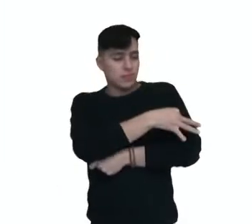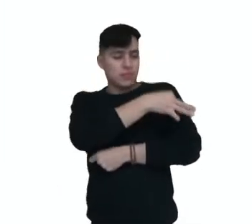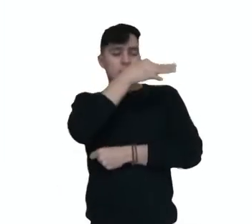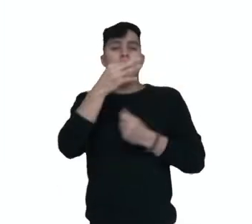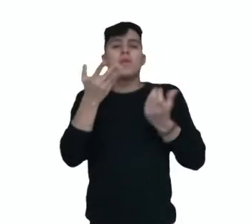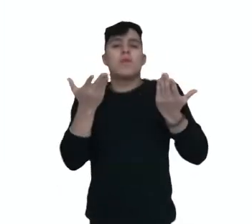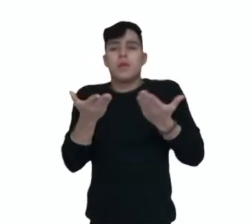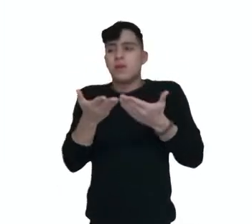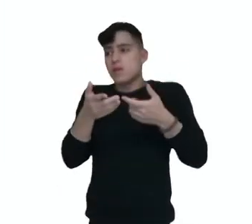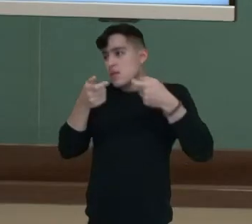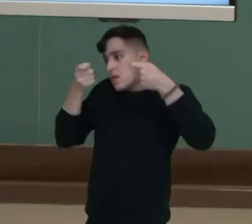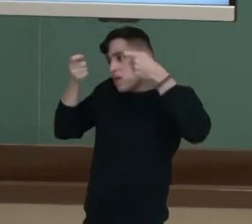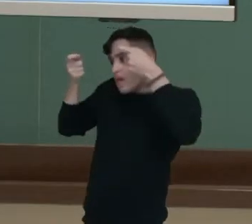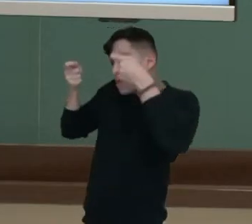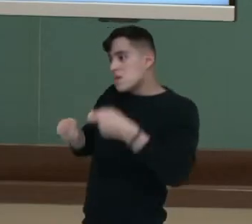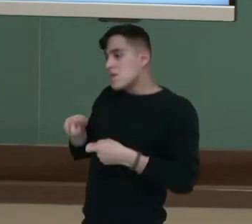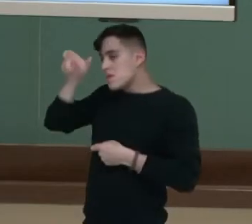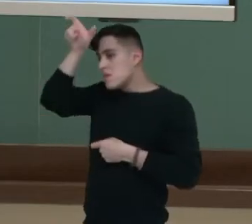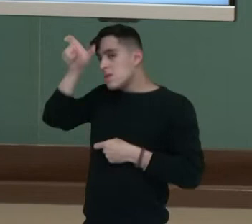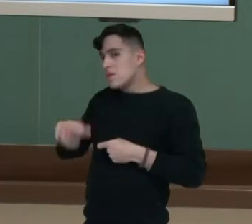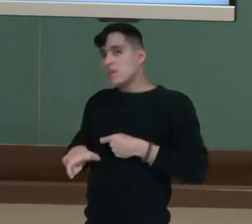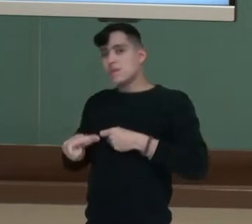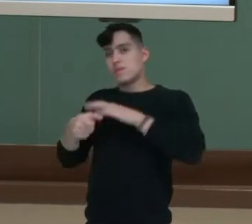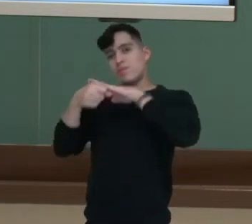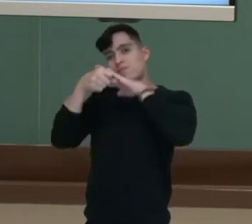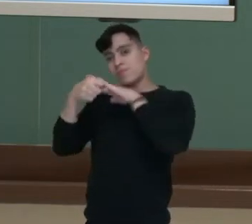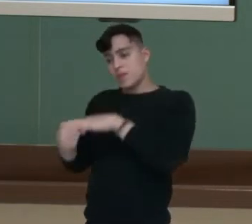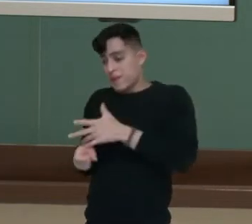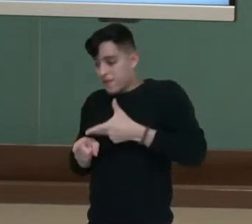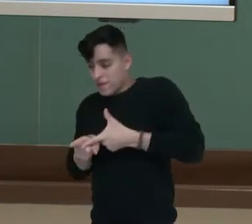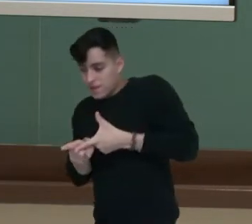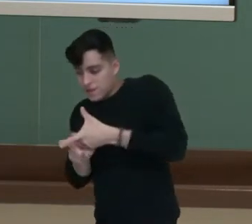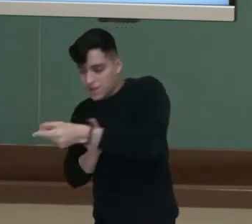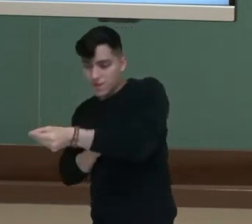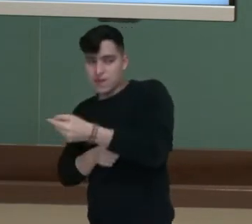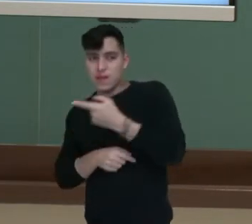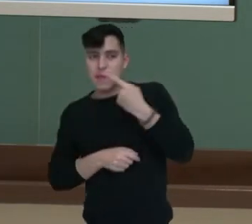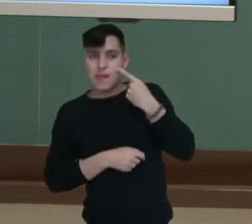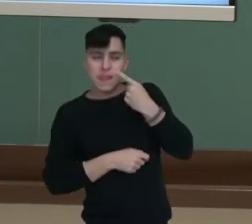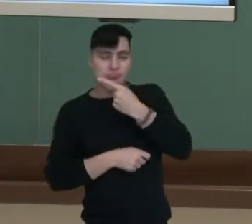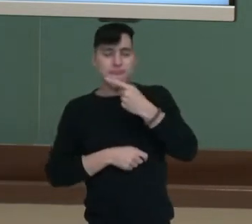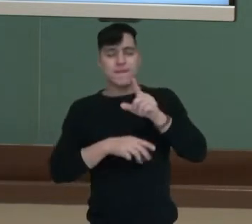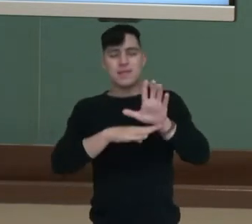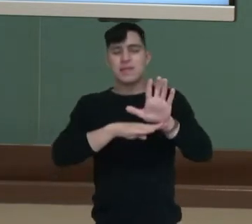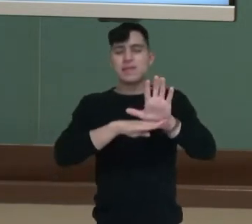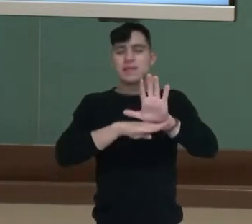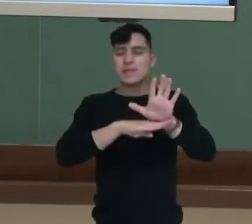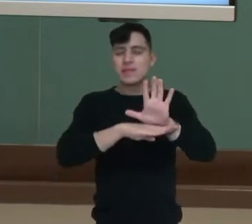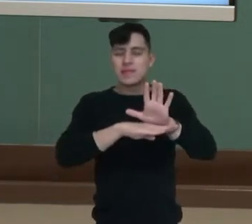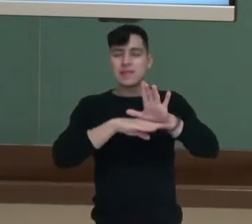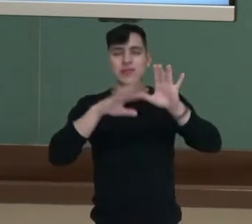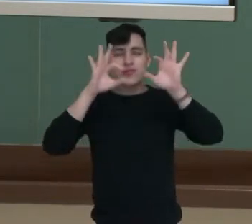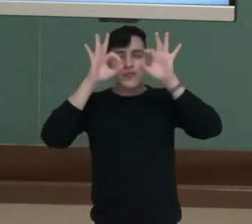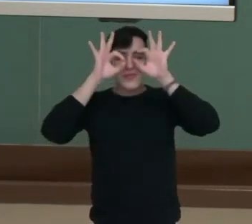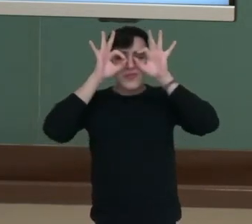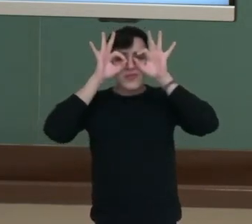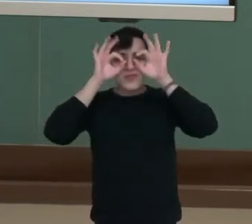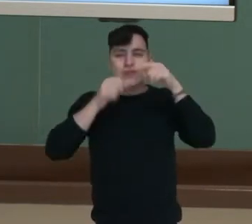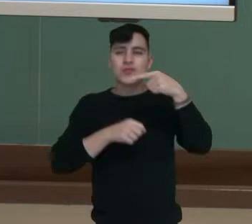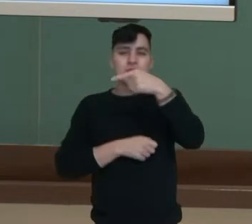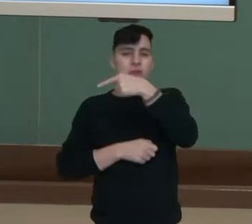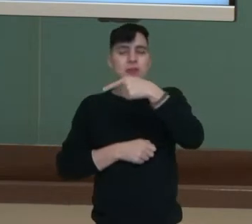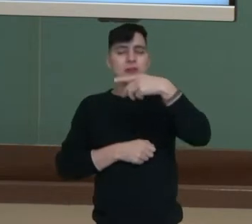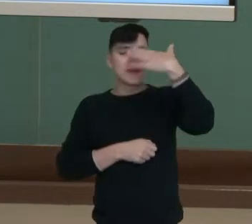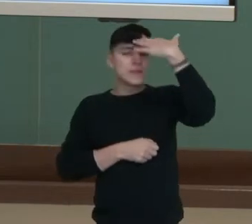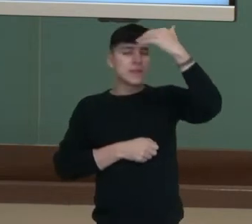para submeter o adversário. Vamos lá. Então, aqui, né, Kung Fu Panda, né, que também é um desenho muito conhecido,